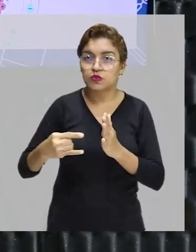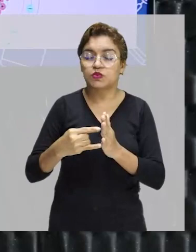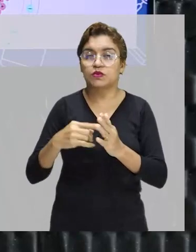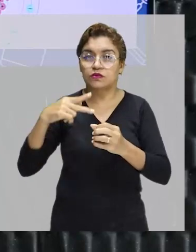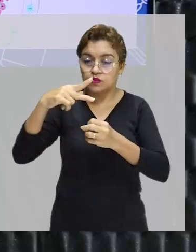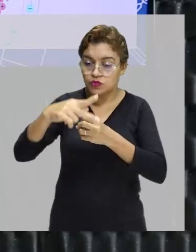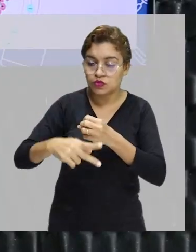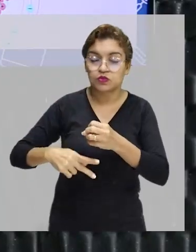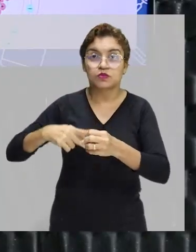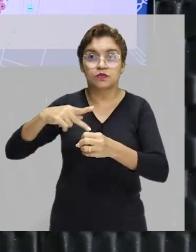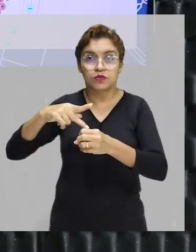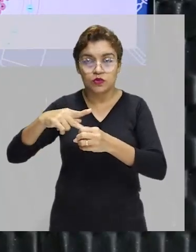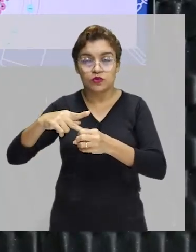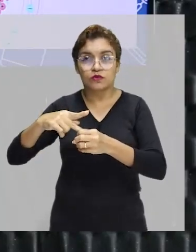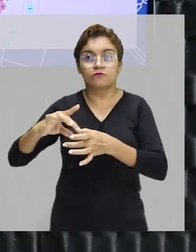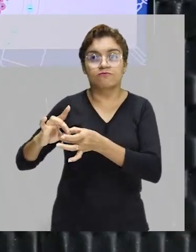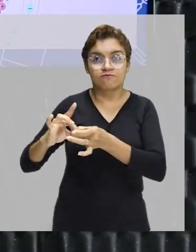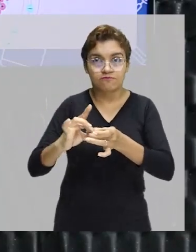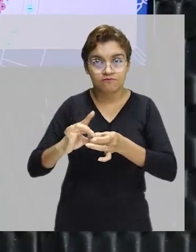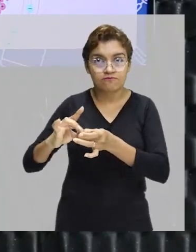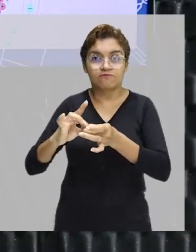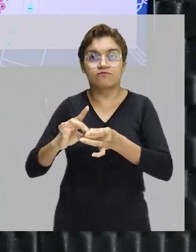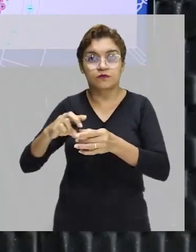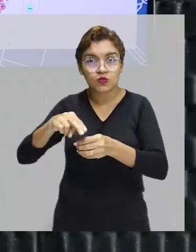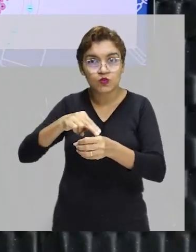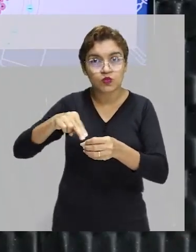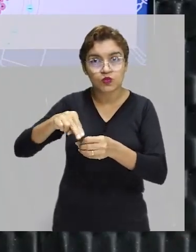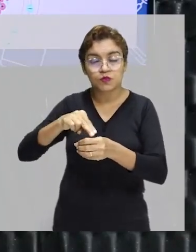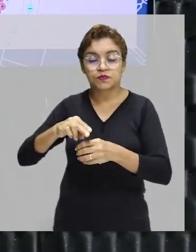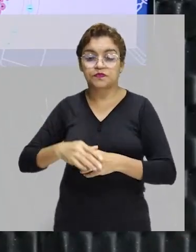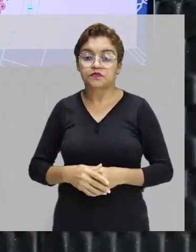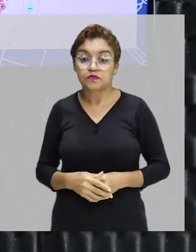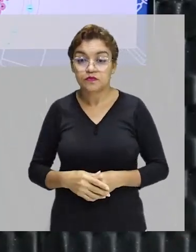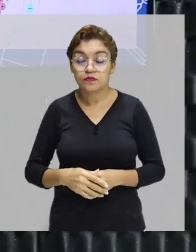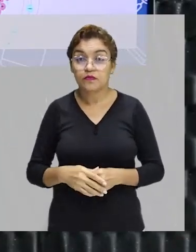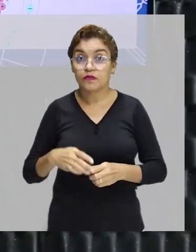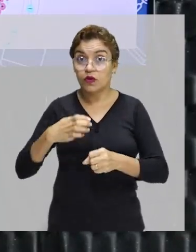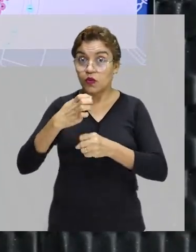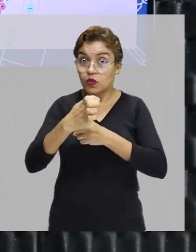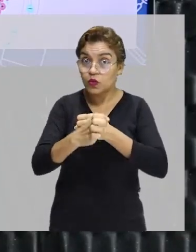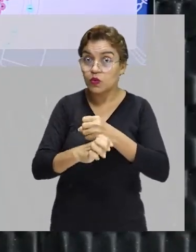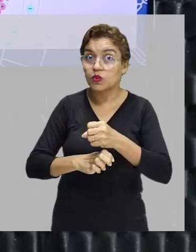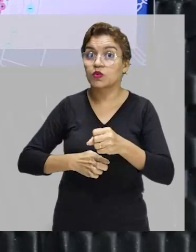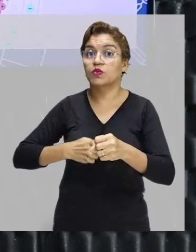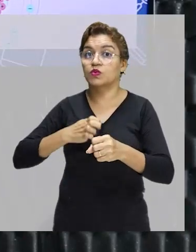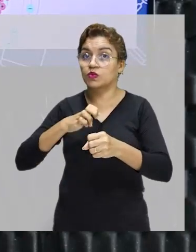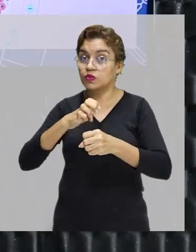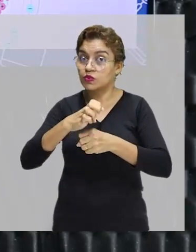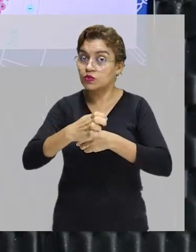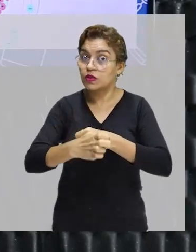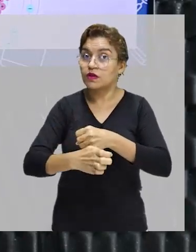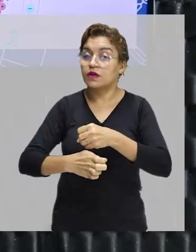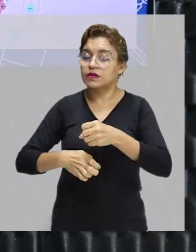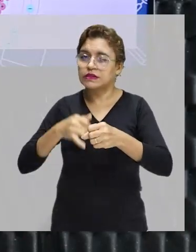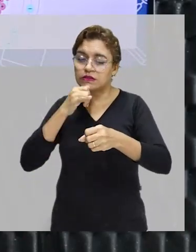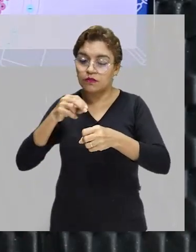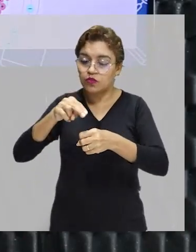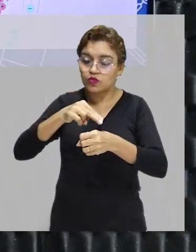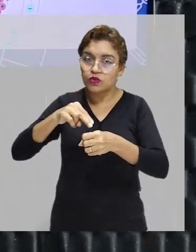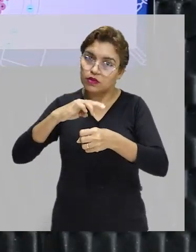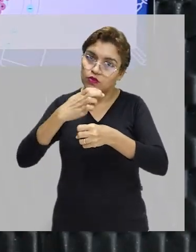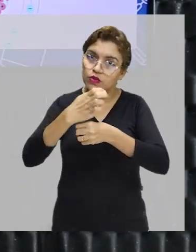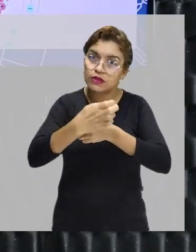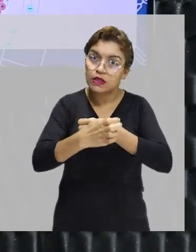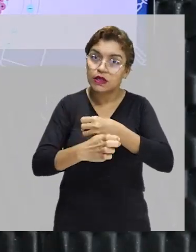prótons presentes no núcleo, ok? Os elétrons orbitando em torno desse núcleo, eles vão estar